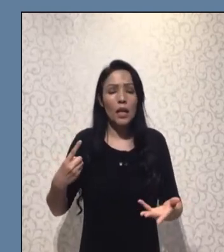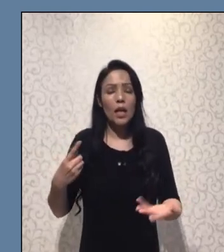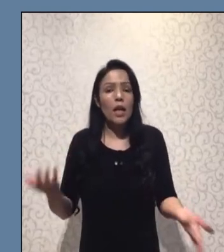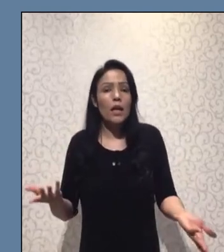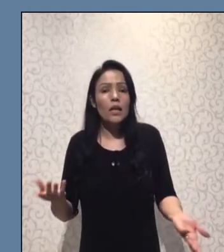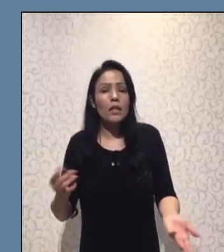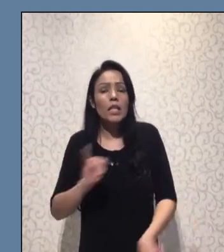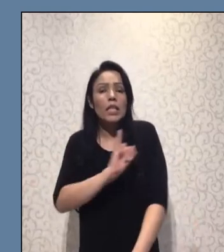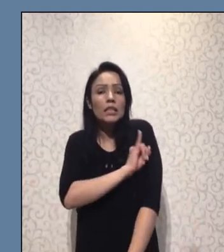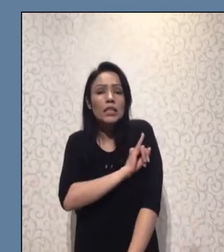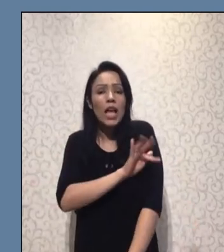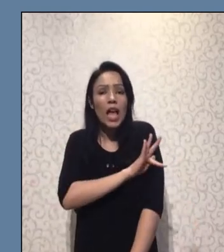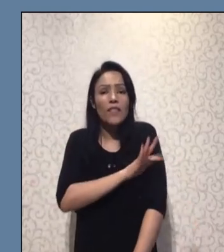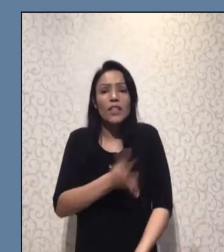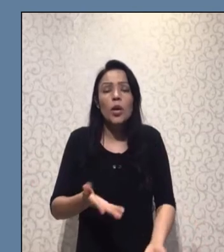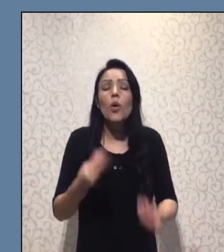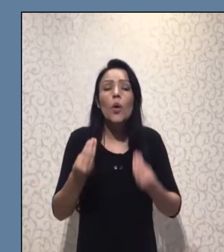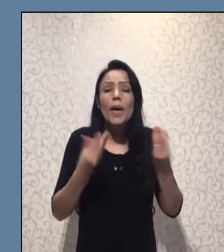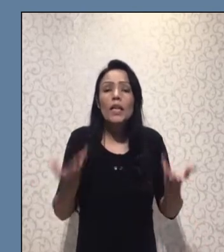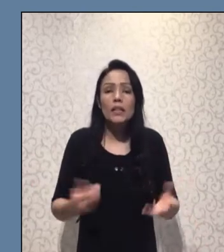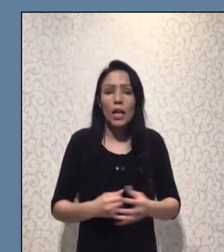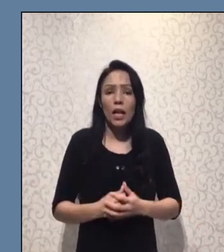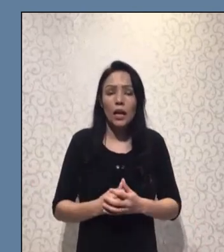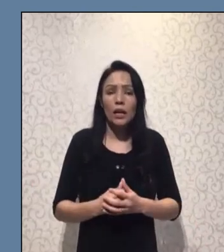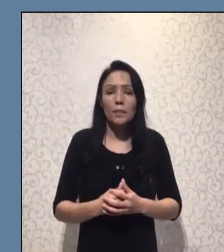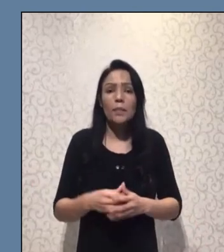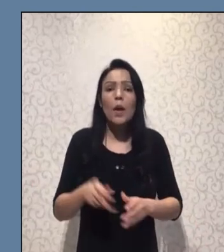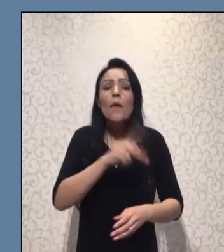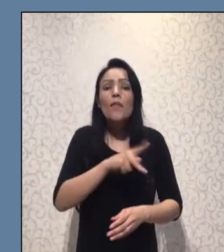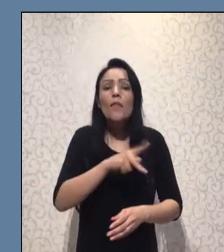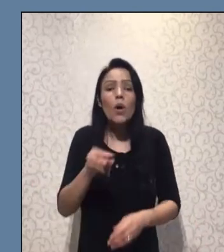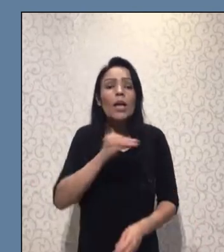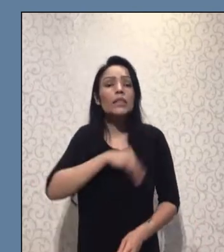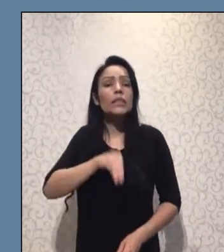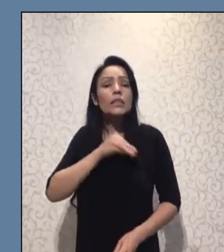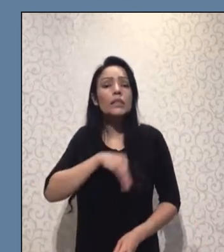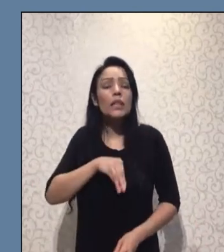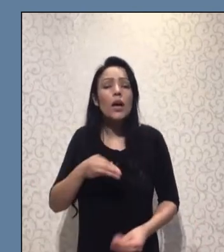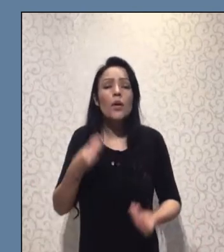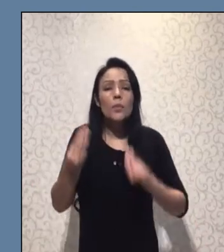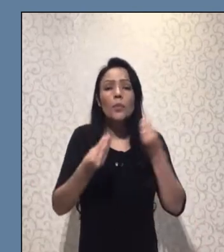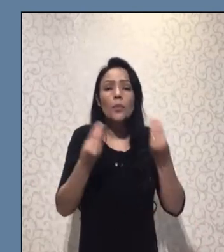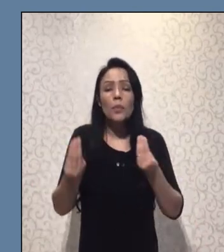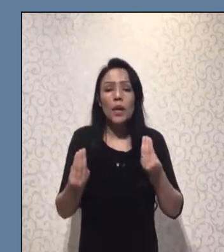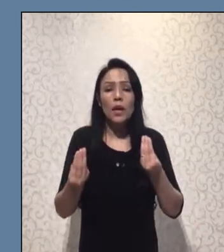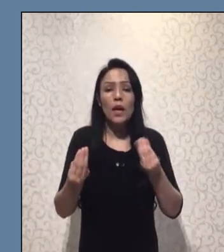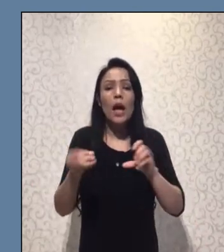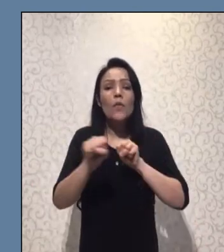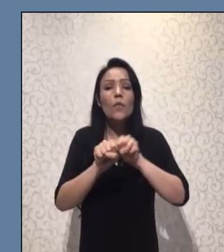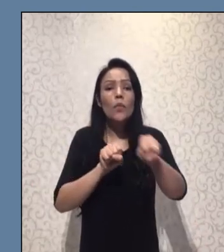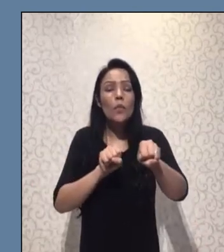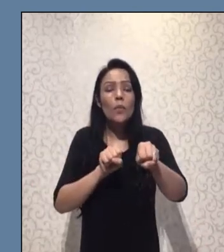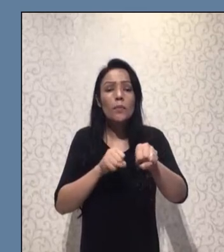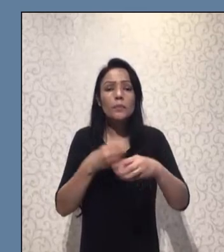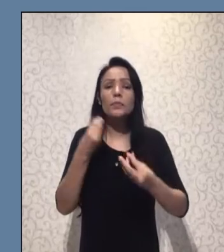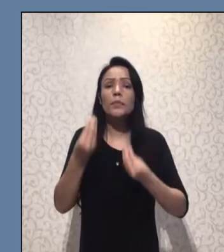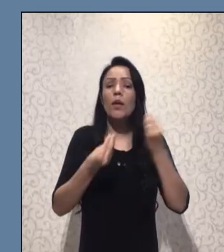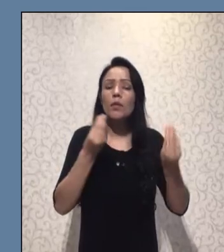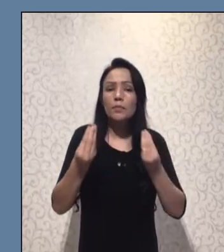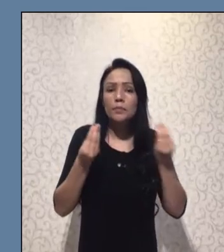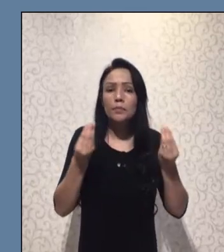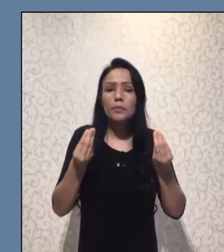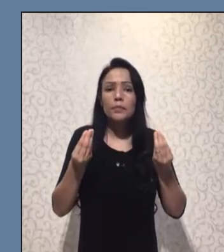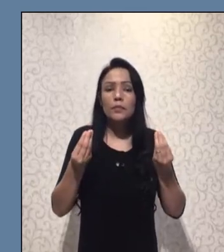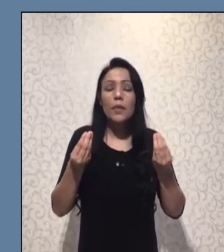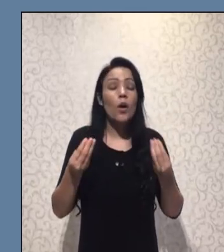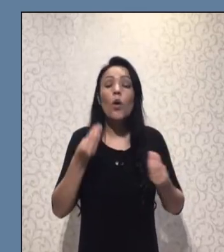esses professores? Quanto eles recebem? Como eles são formados? Como que eu posso exigir